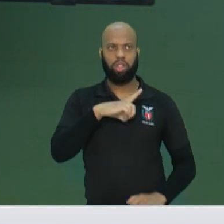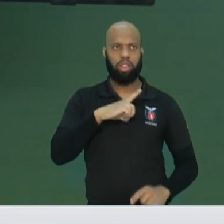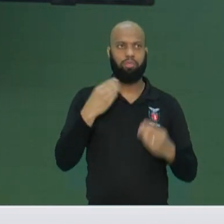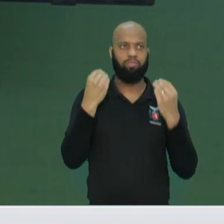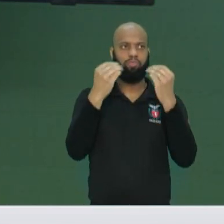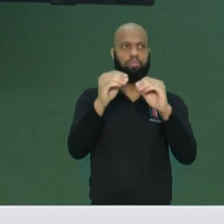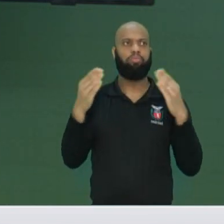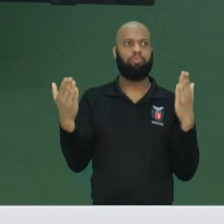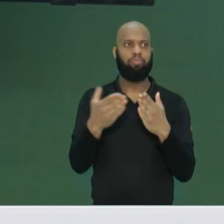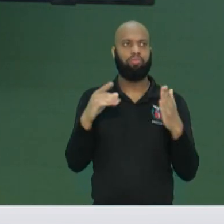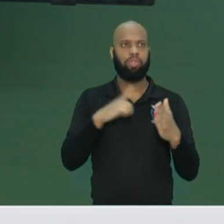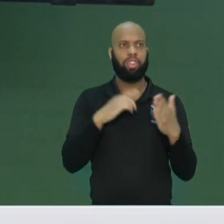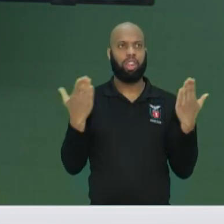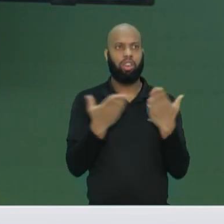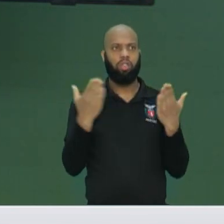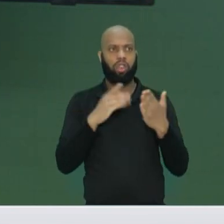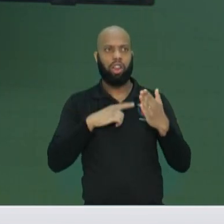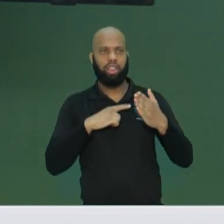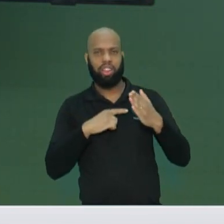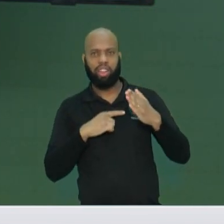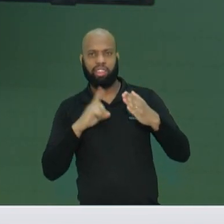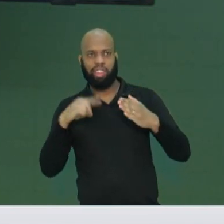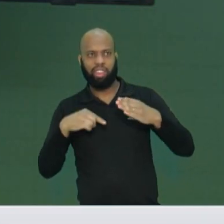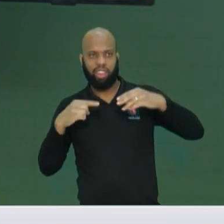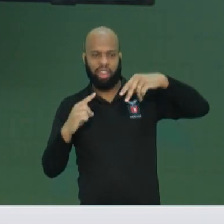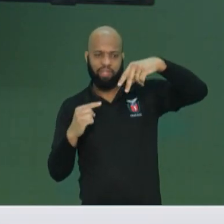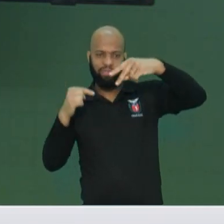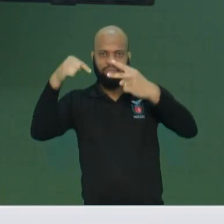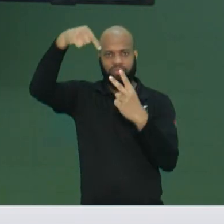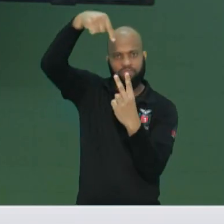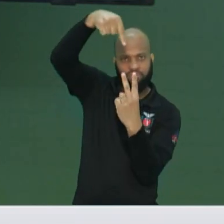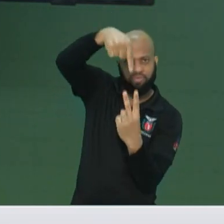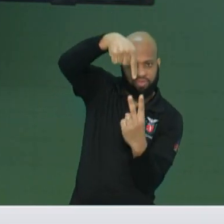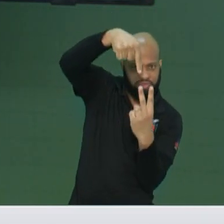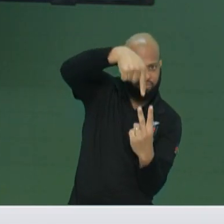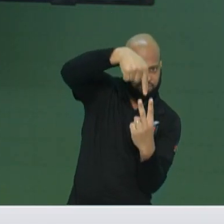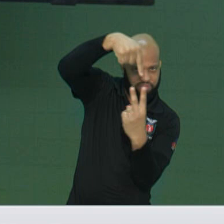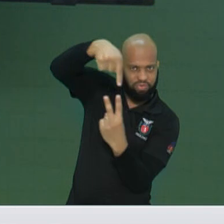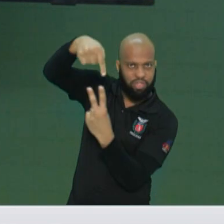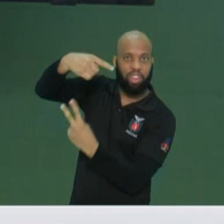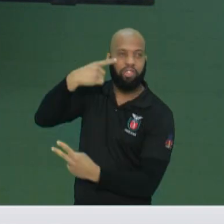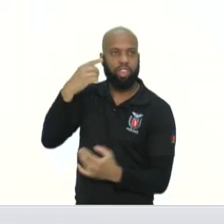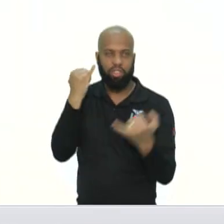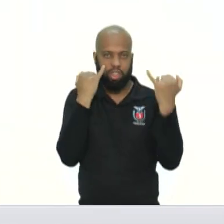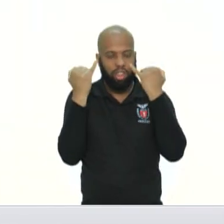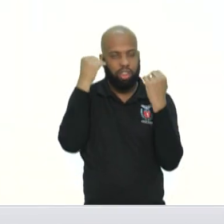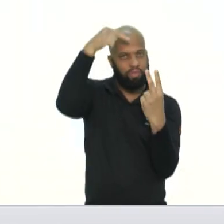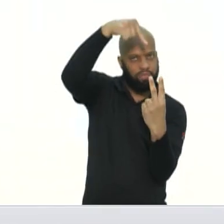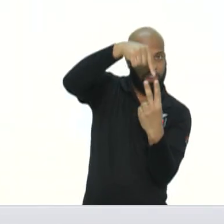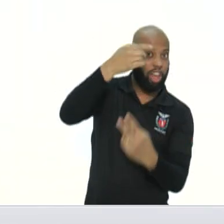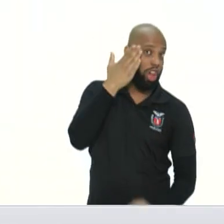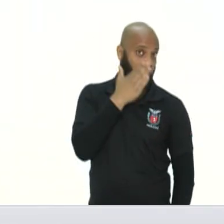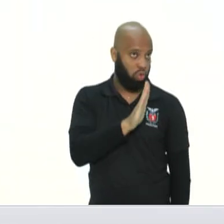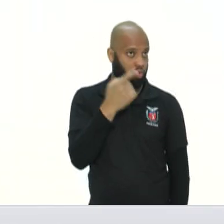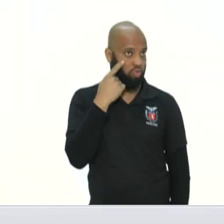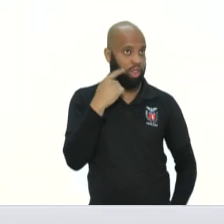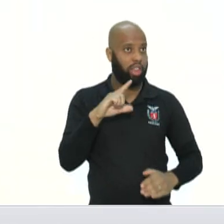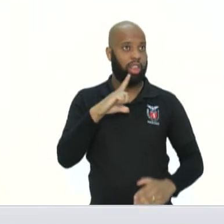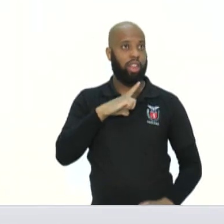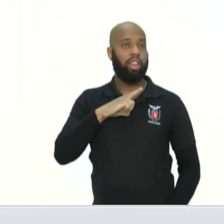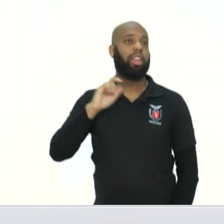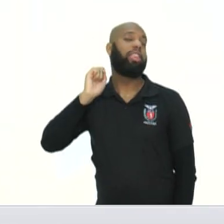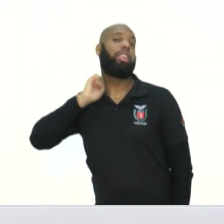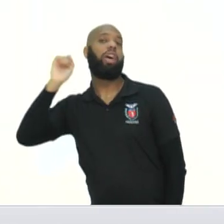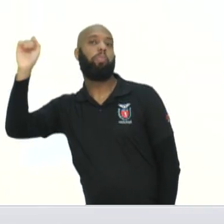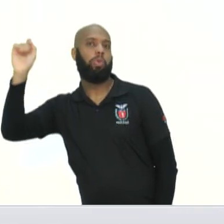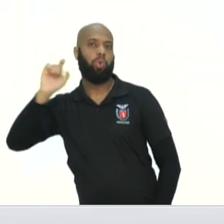uma pequena de uma flecha ali para que a gente possa enxergar bem onde estão os dados. Então aqui, ó, os dados em